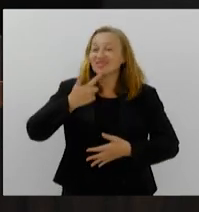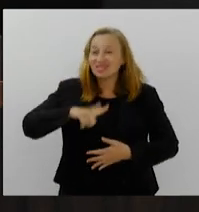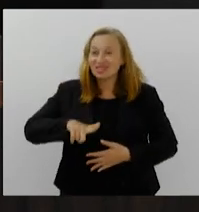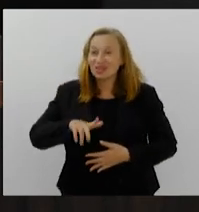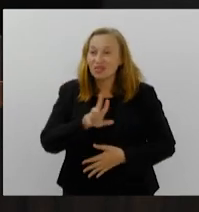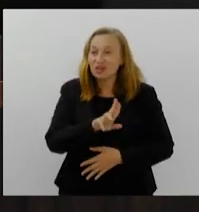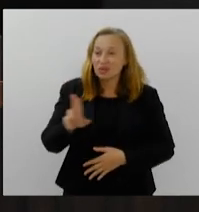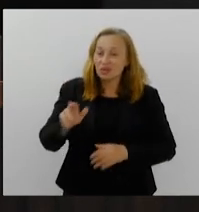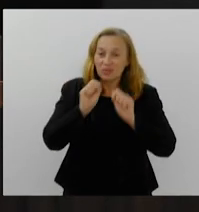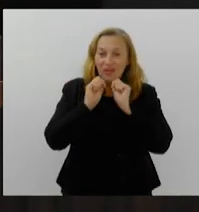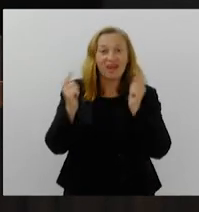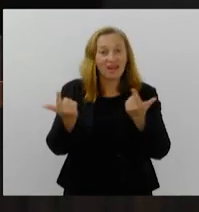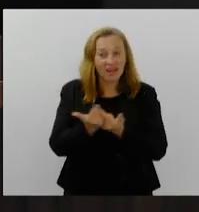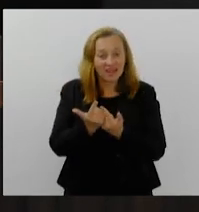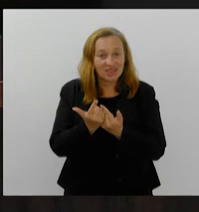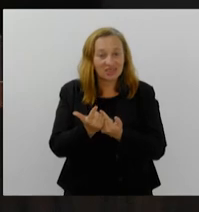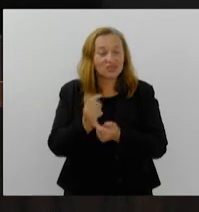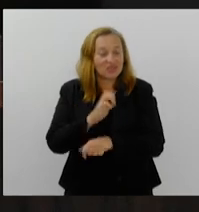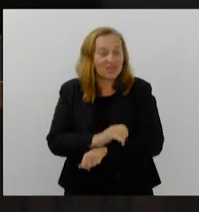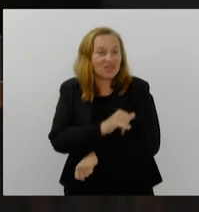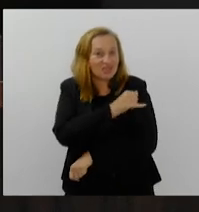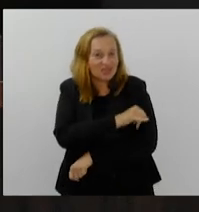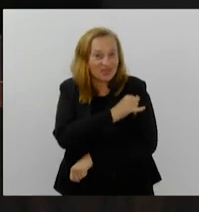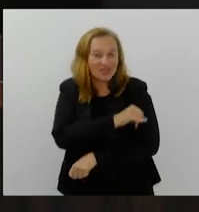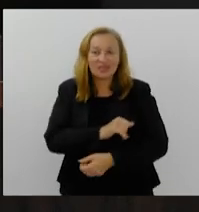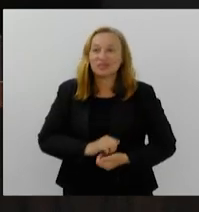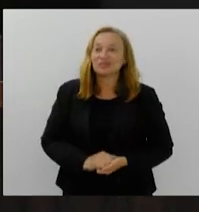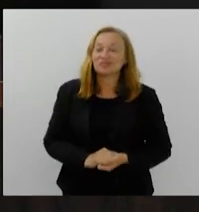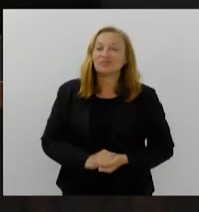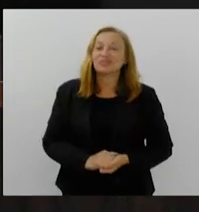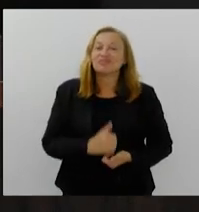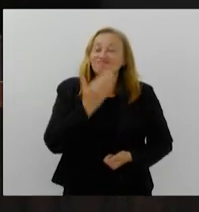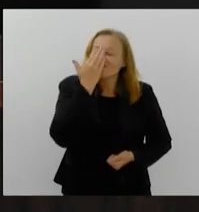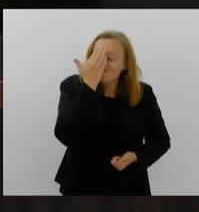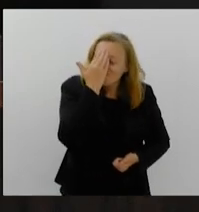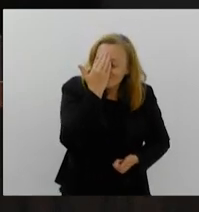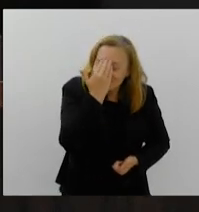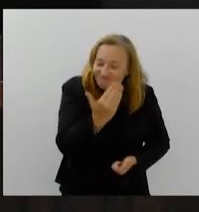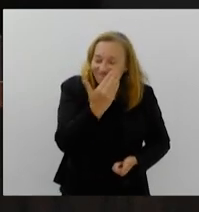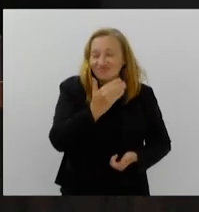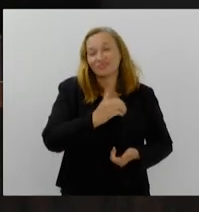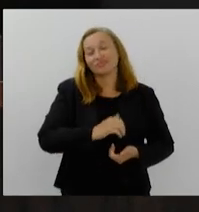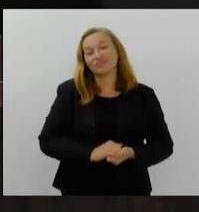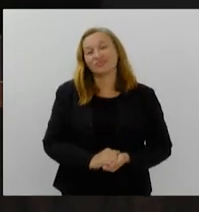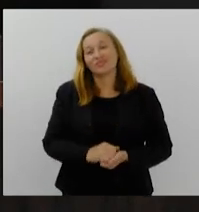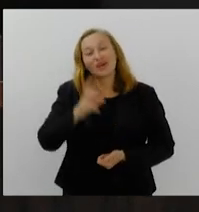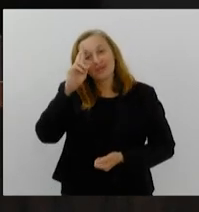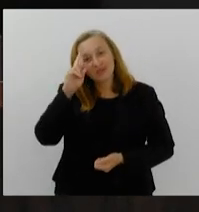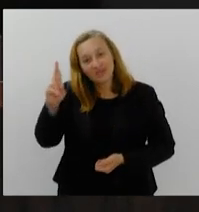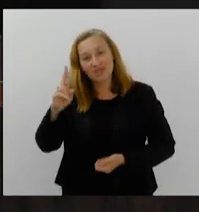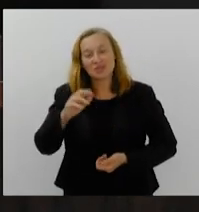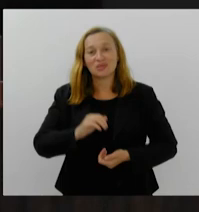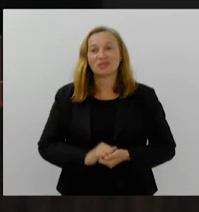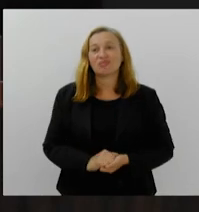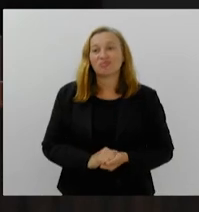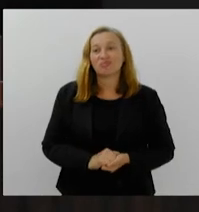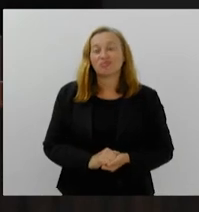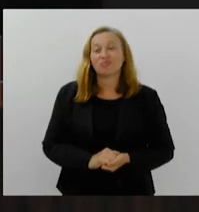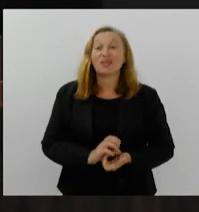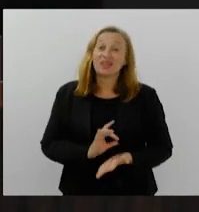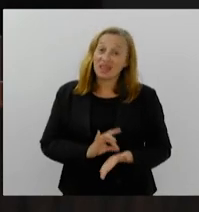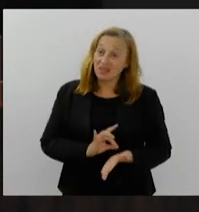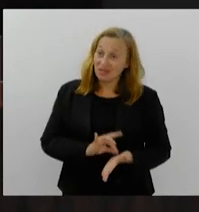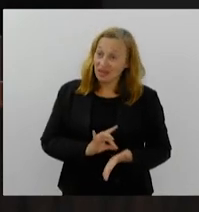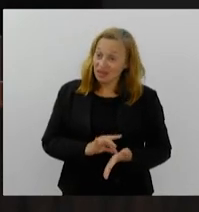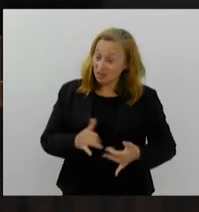em nome da Assembleia Legislativa do Estado do Rio de Janeiro, agradecer ao senhor, na verdade,